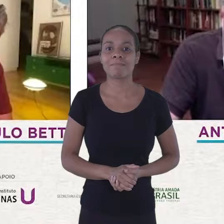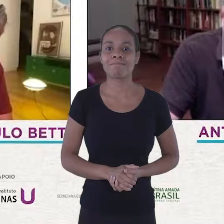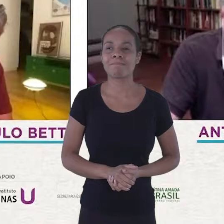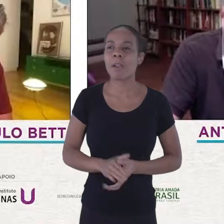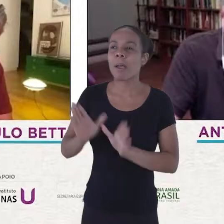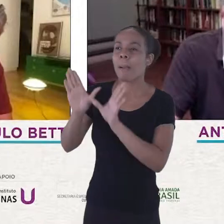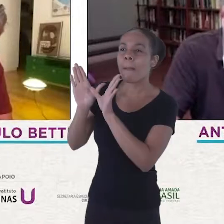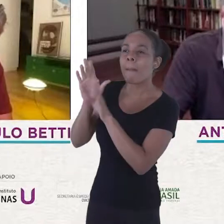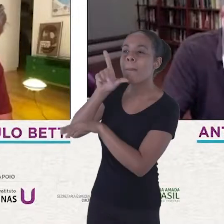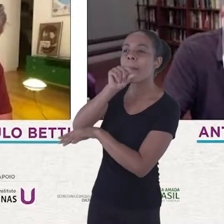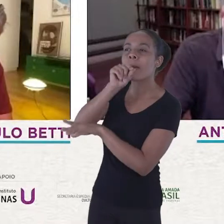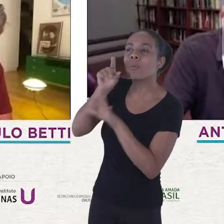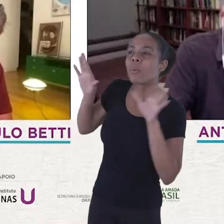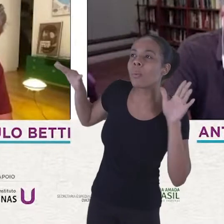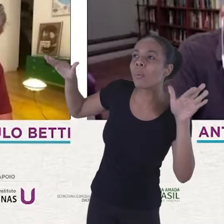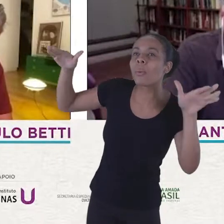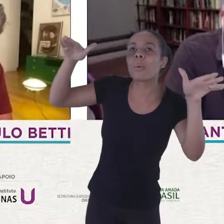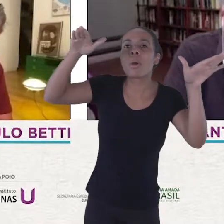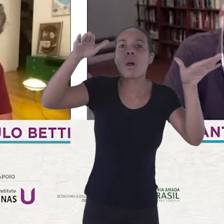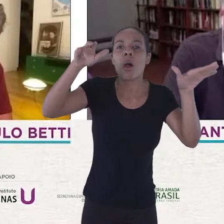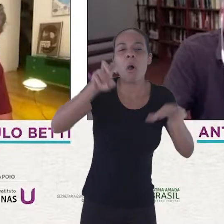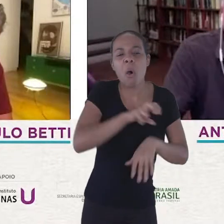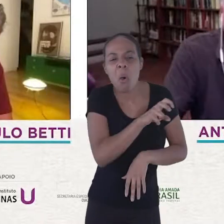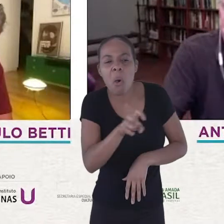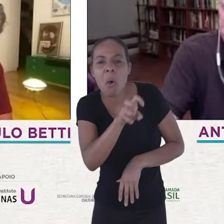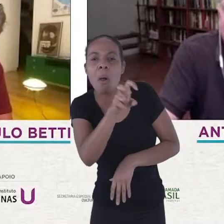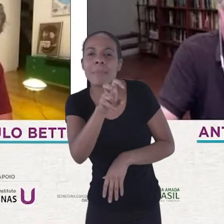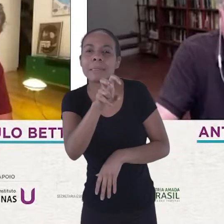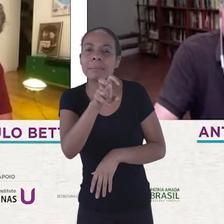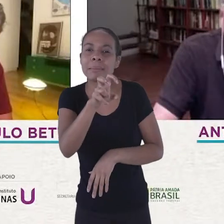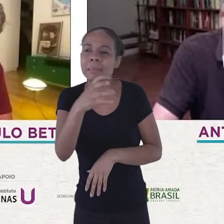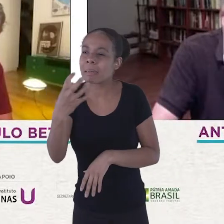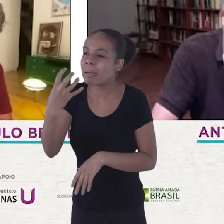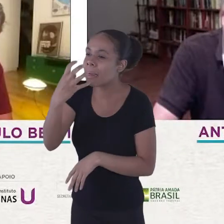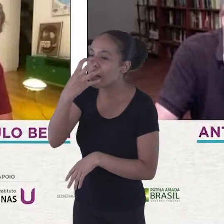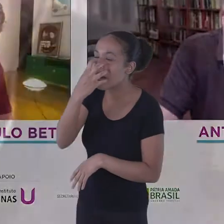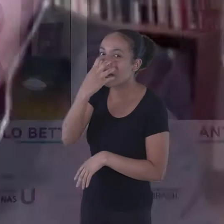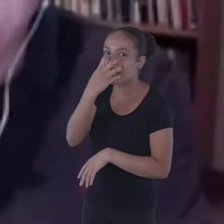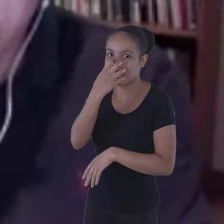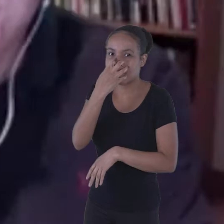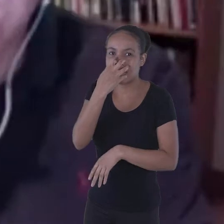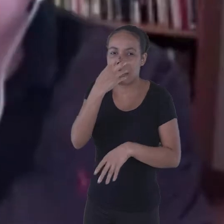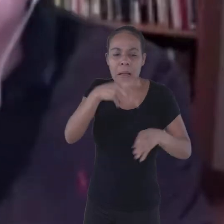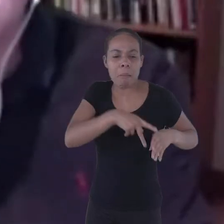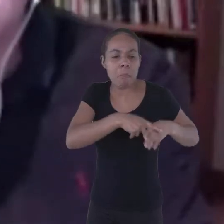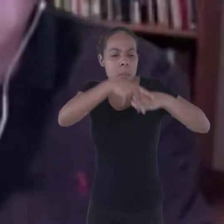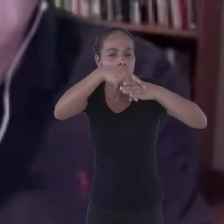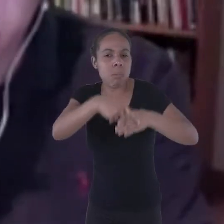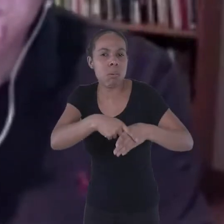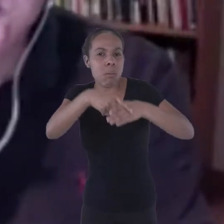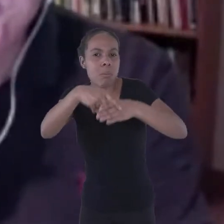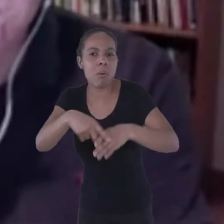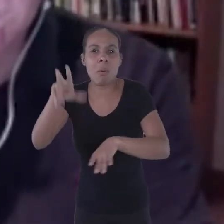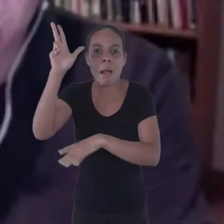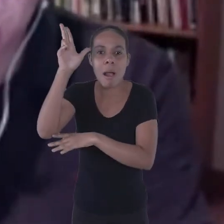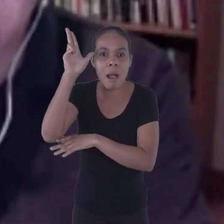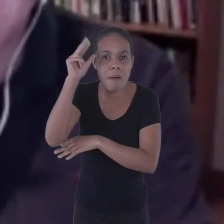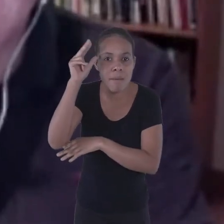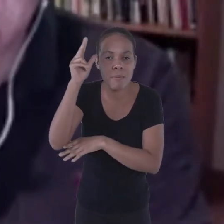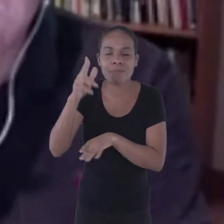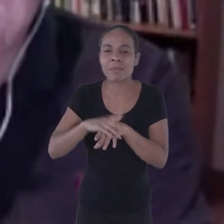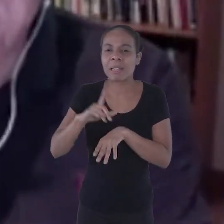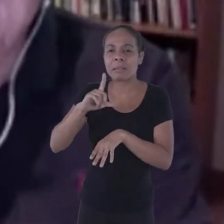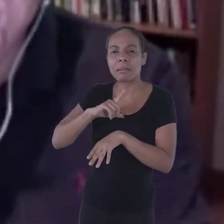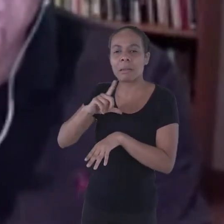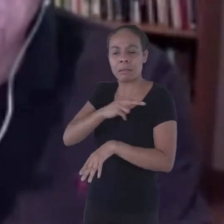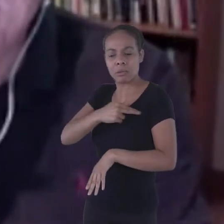Pássaros, cães, cobras e cavalos, índios, japoneses, brancos e negros, os sírios, os turcos,